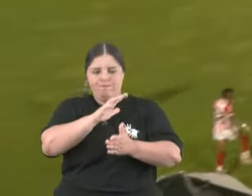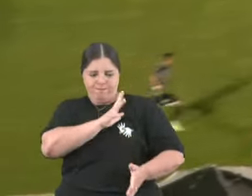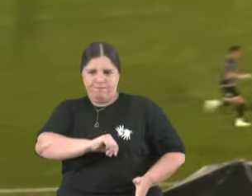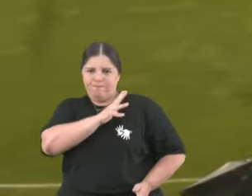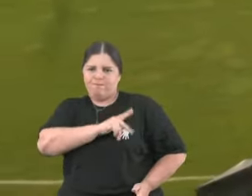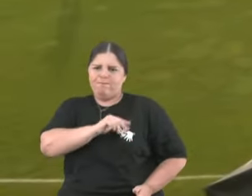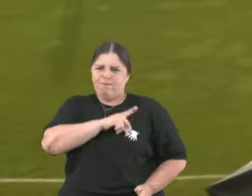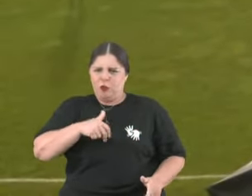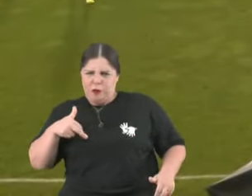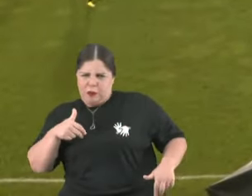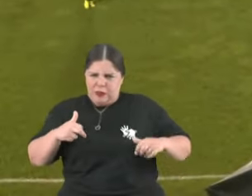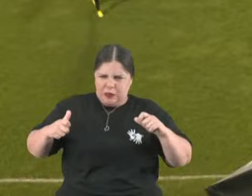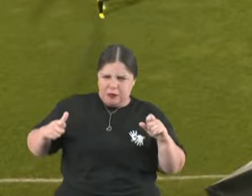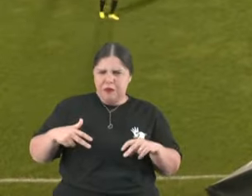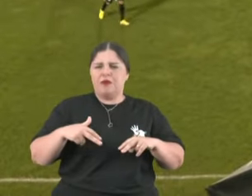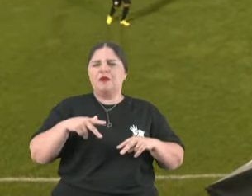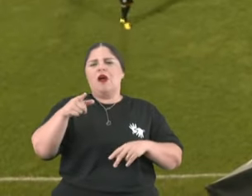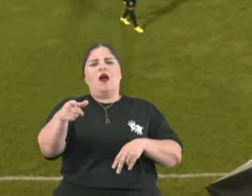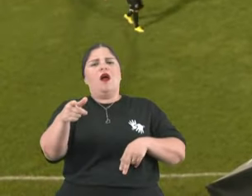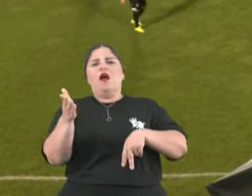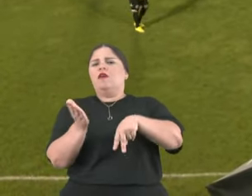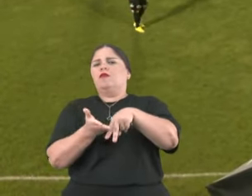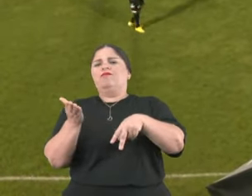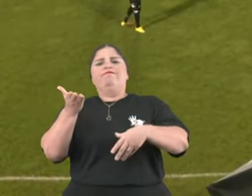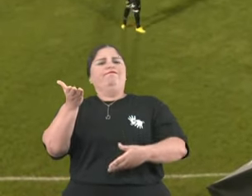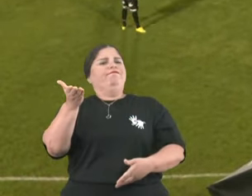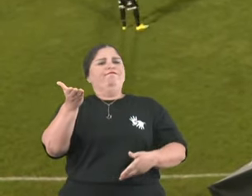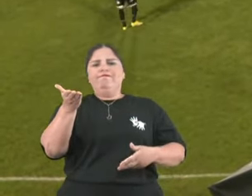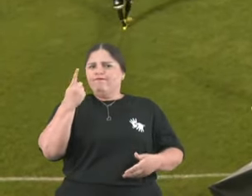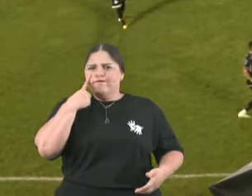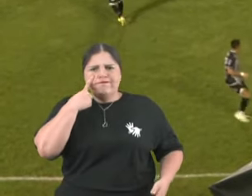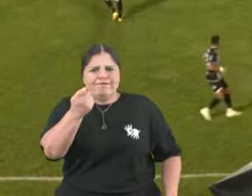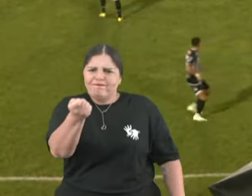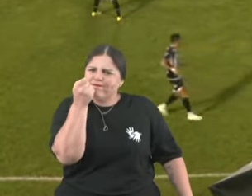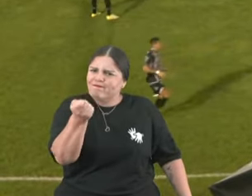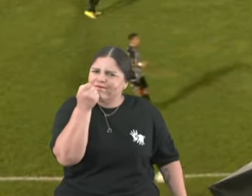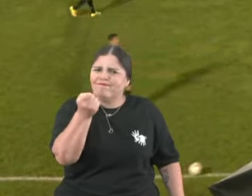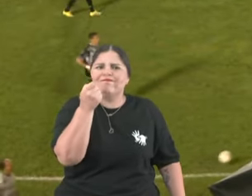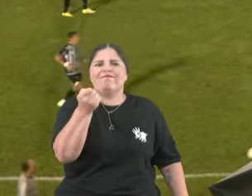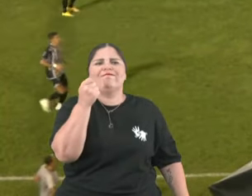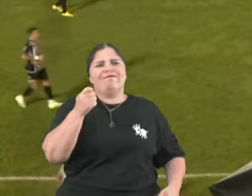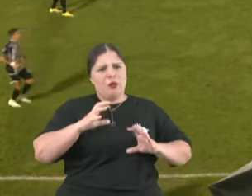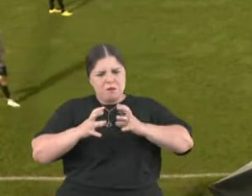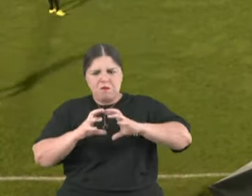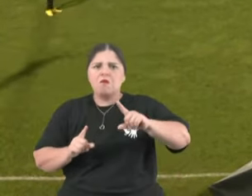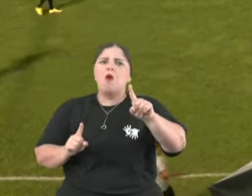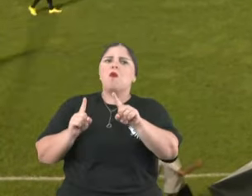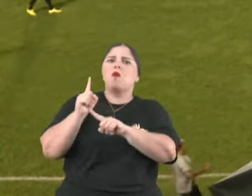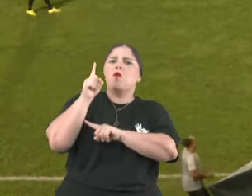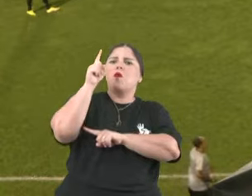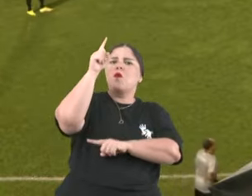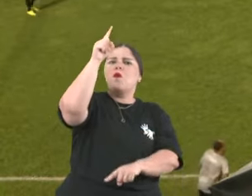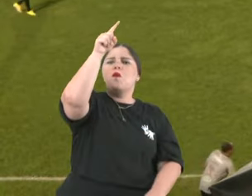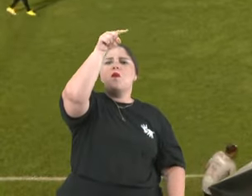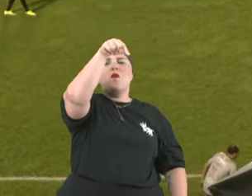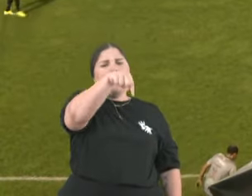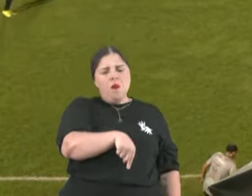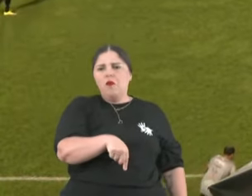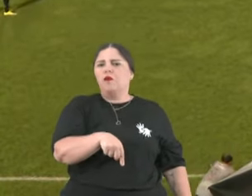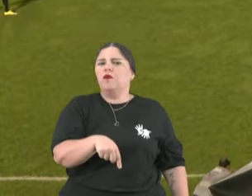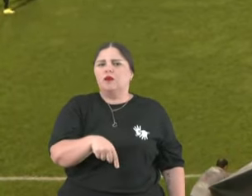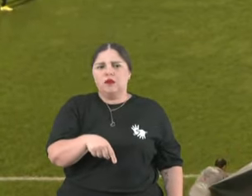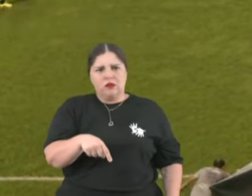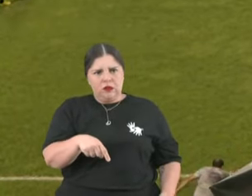nessa zaga do CRB. Ele tem o tempo de cobertura, ele é bom na bola aérea defensiva, na bola aérea ofensiva.